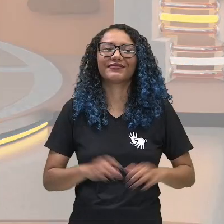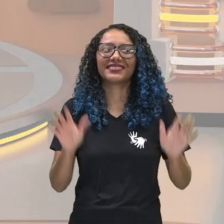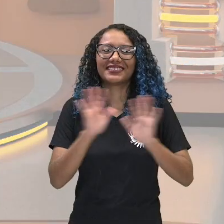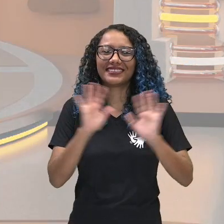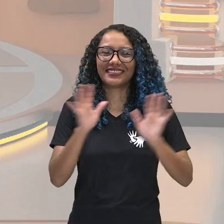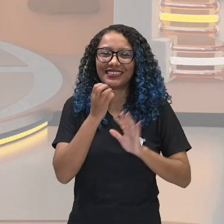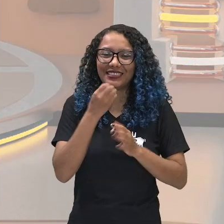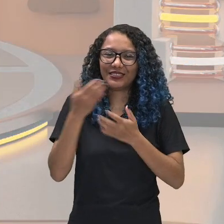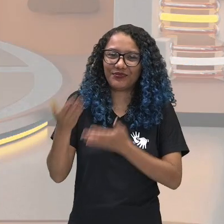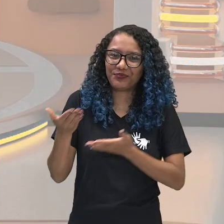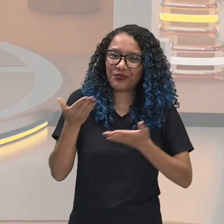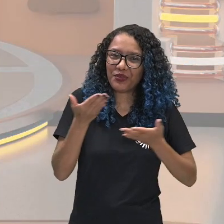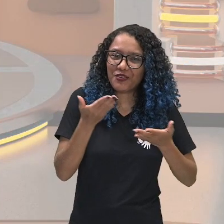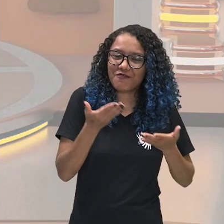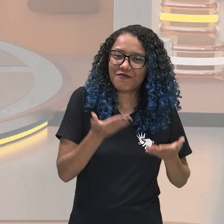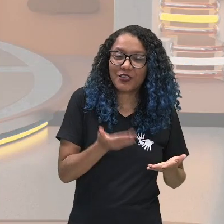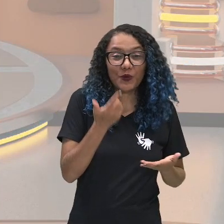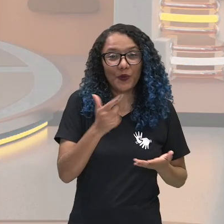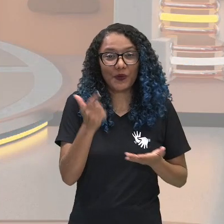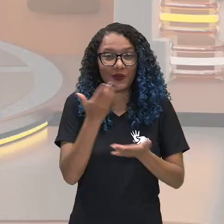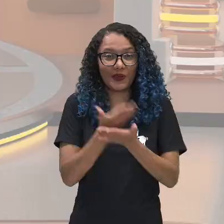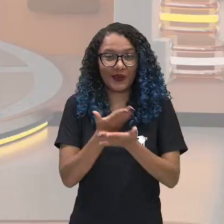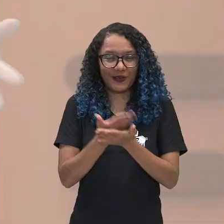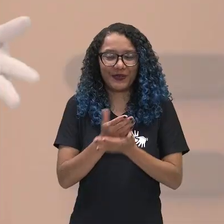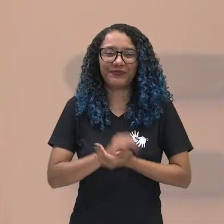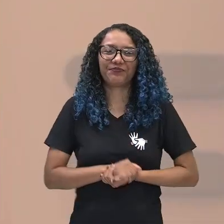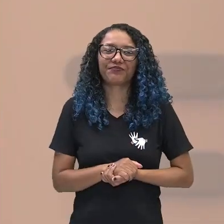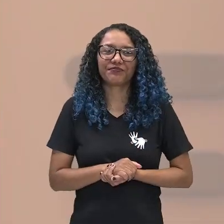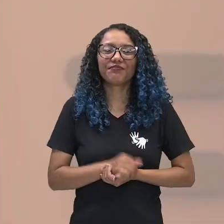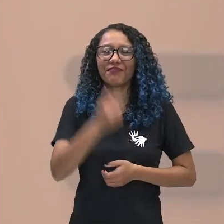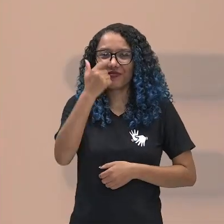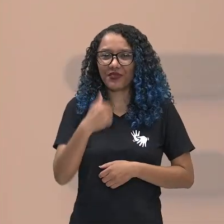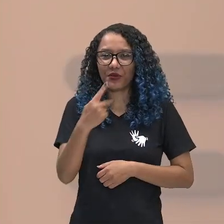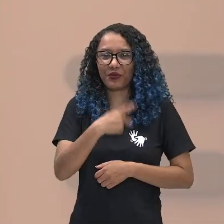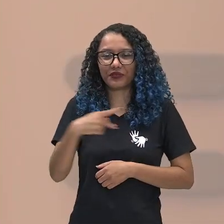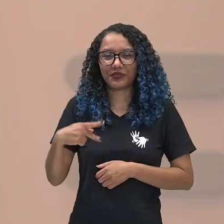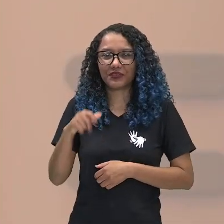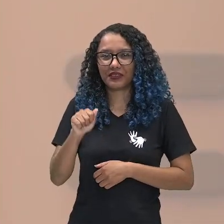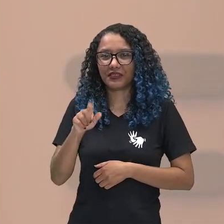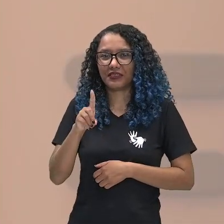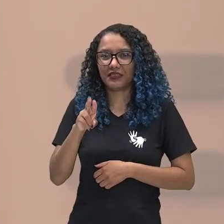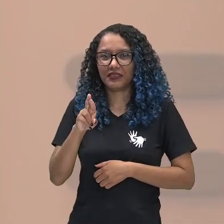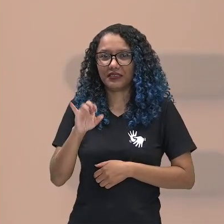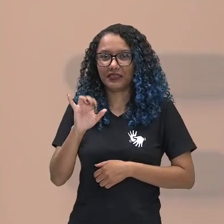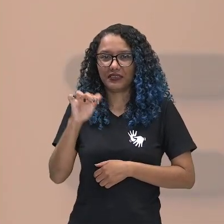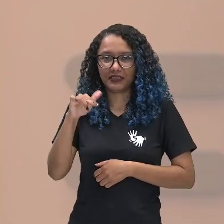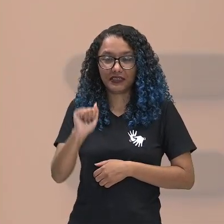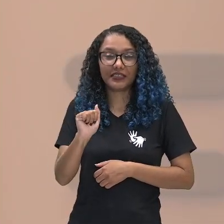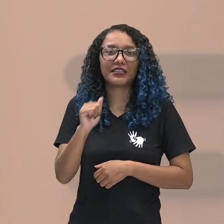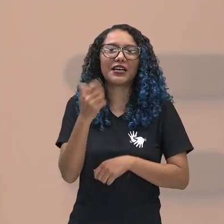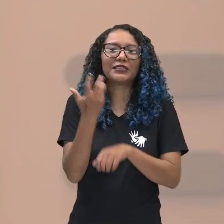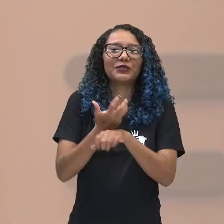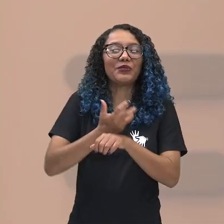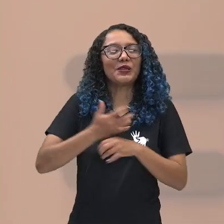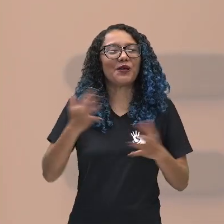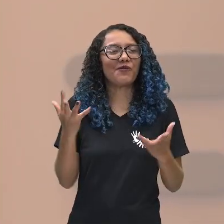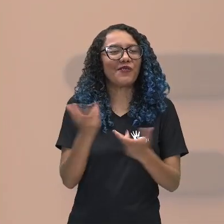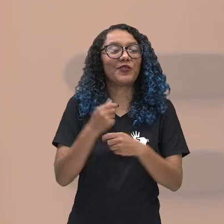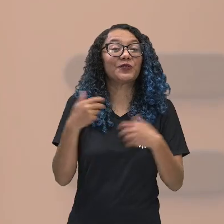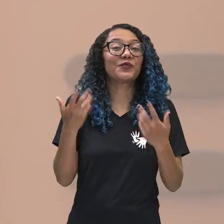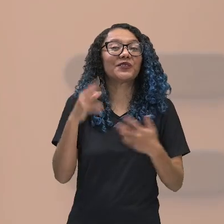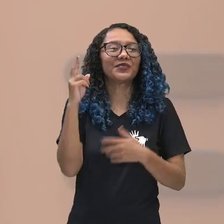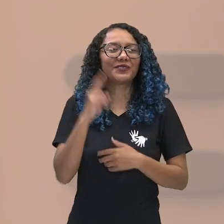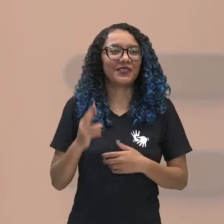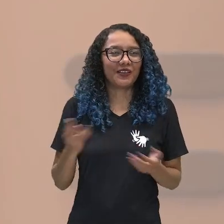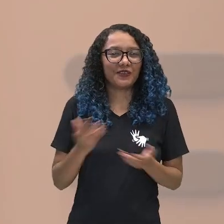queridos, sejam todos bem-vindos a mais uma aula. Eu sou a professora Adriana Cabral do Melhor Componente que é a História e te convido a